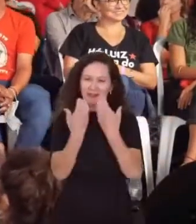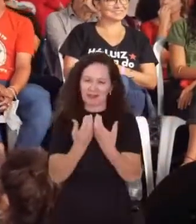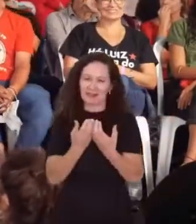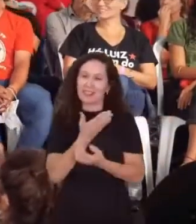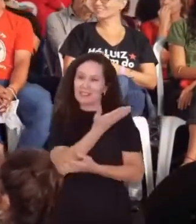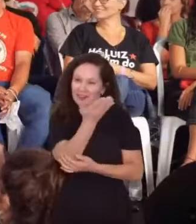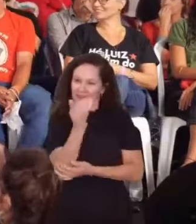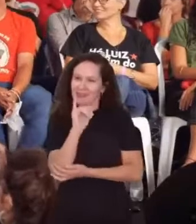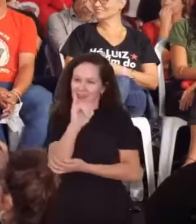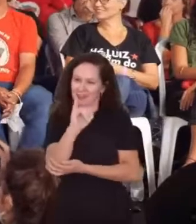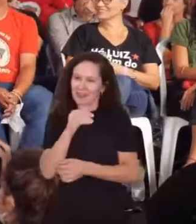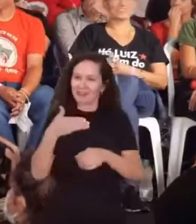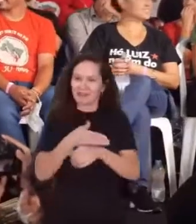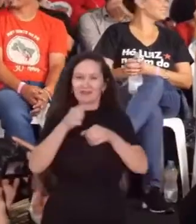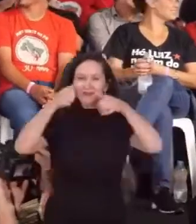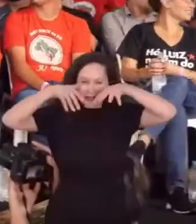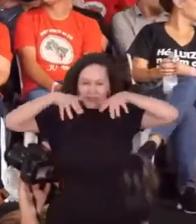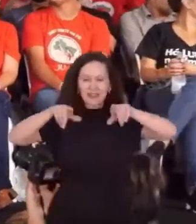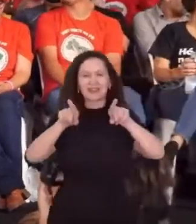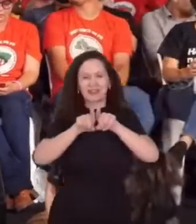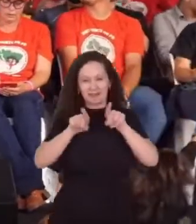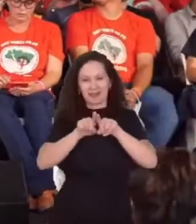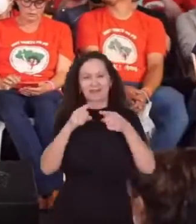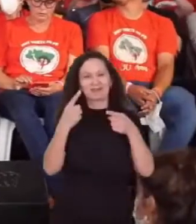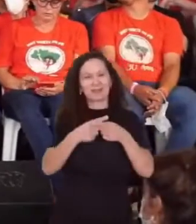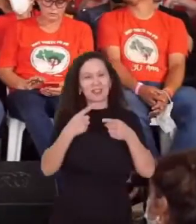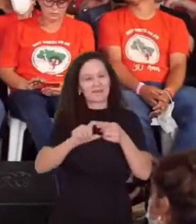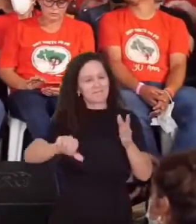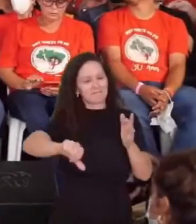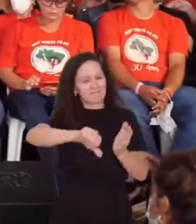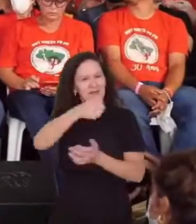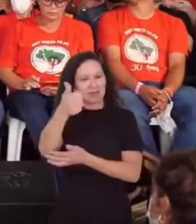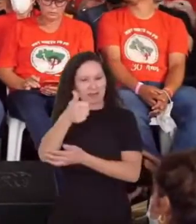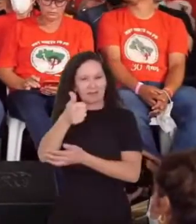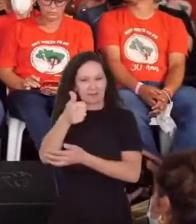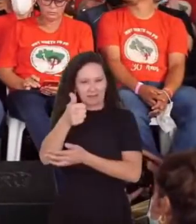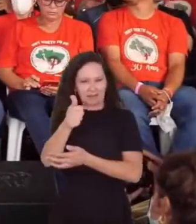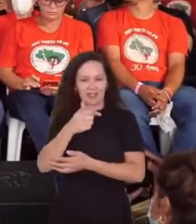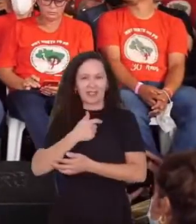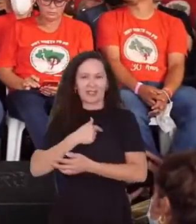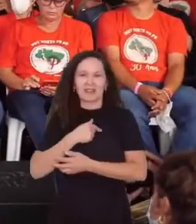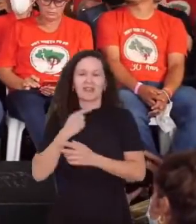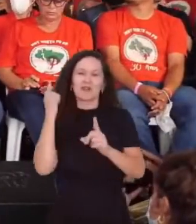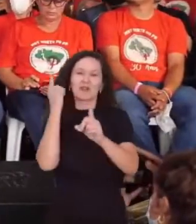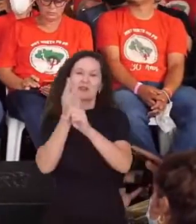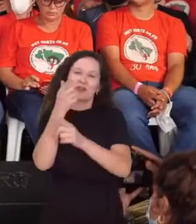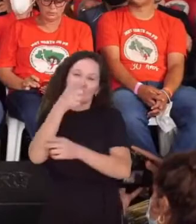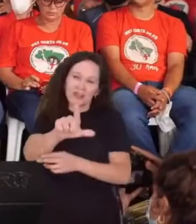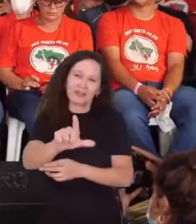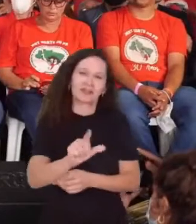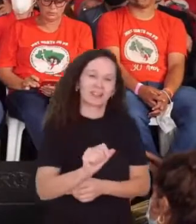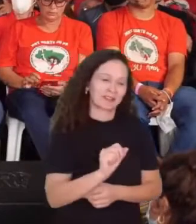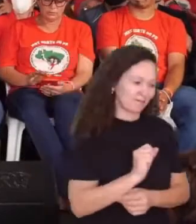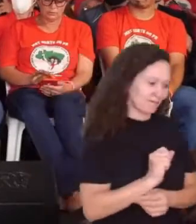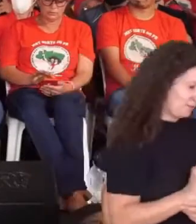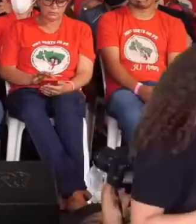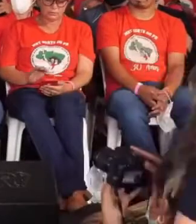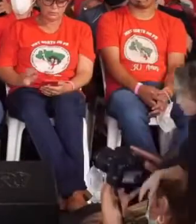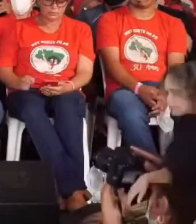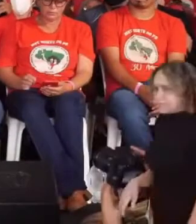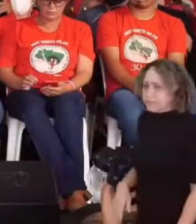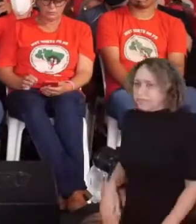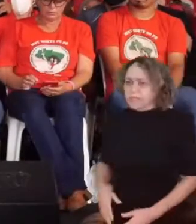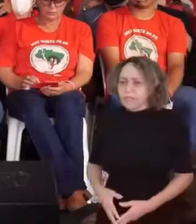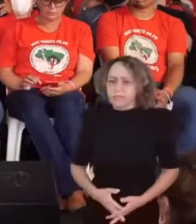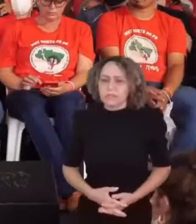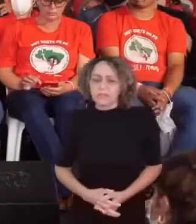chorar, porque foi a primeira vez que eu me reencontrei com quase 150 pessoas que eu não conhecia,